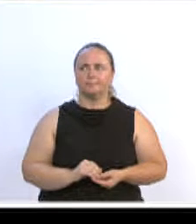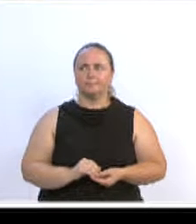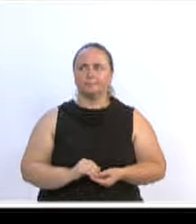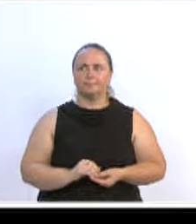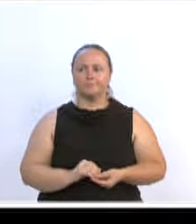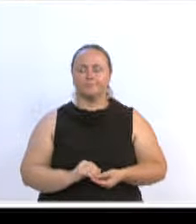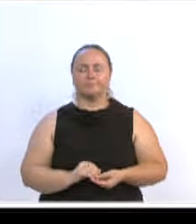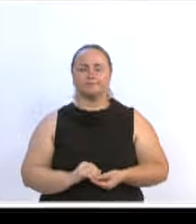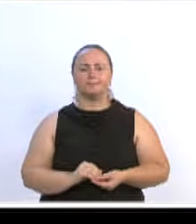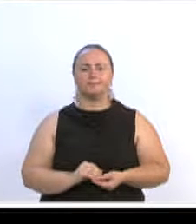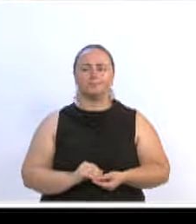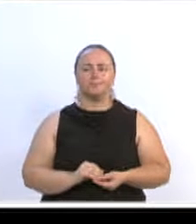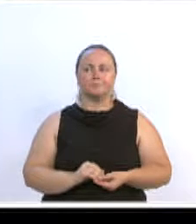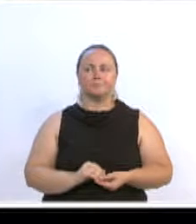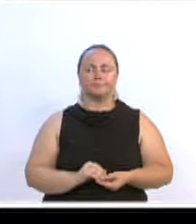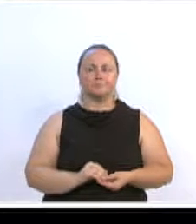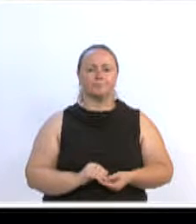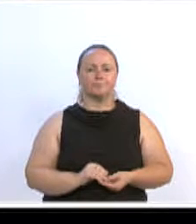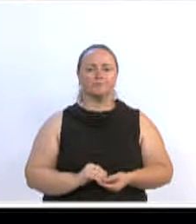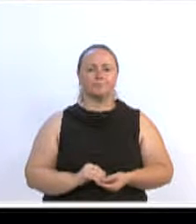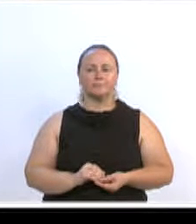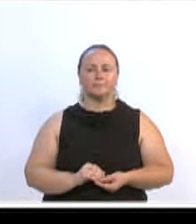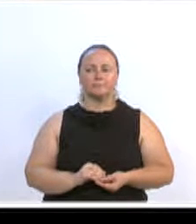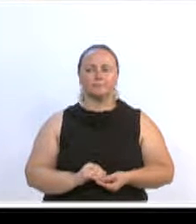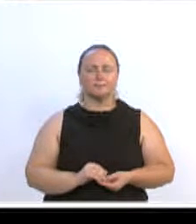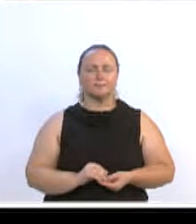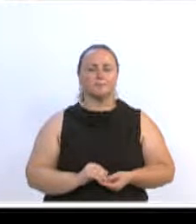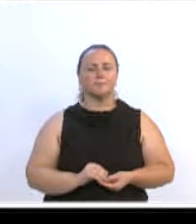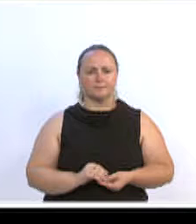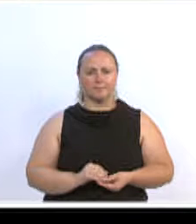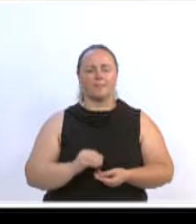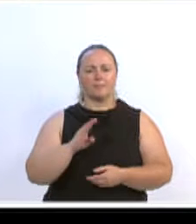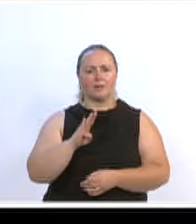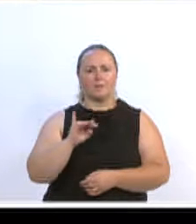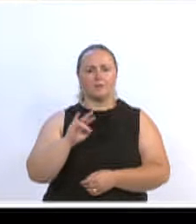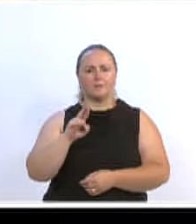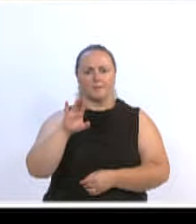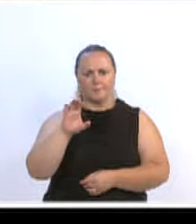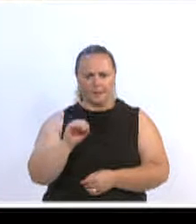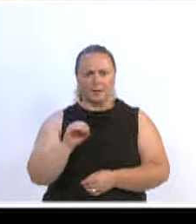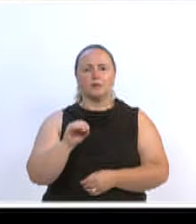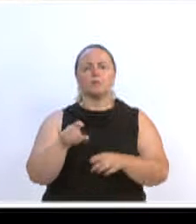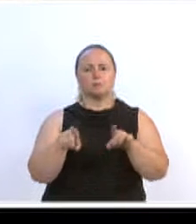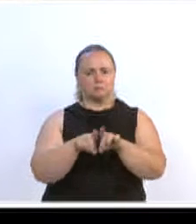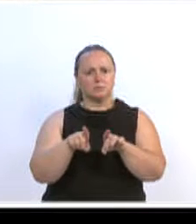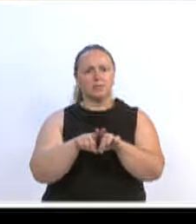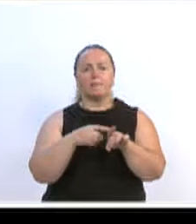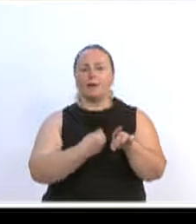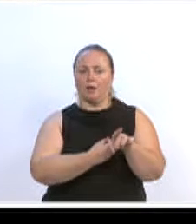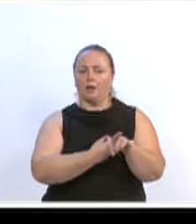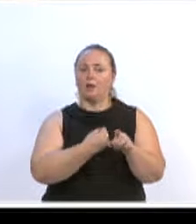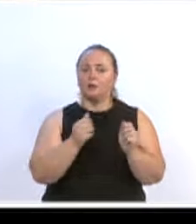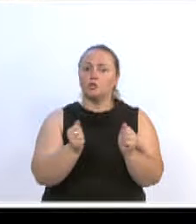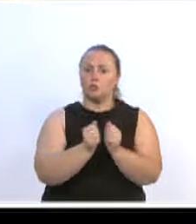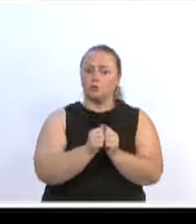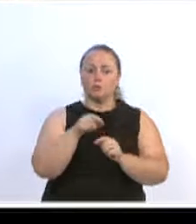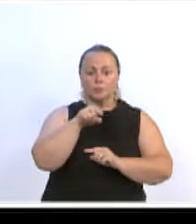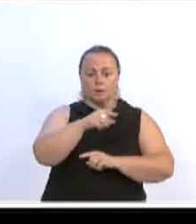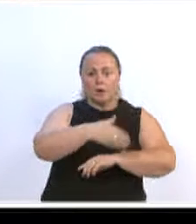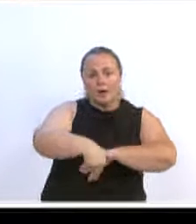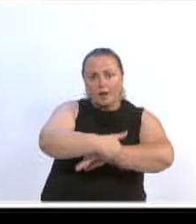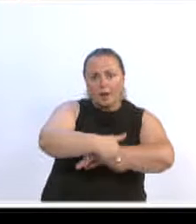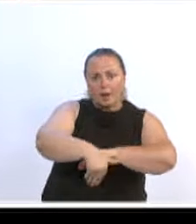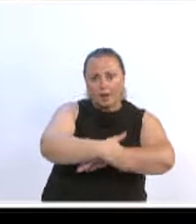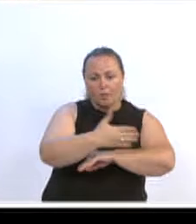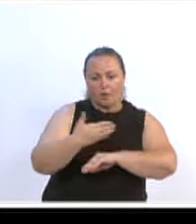maranhão é o obina também teve o brilho roncalli esteve lá comigo lá ea rua maranhão vai fazer agora